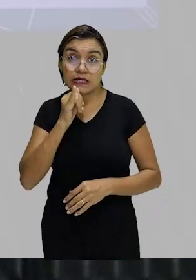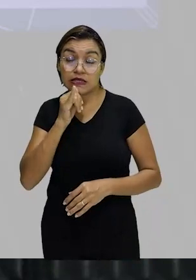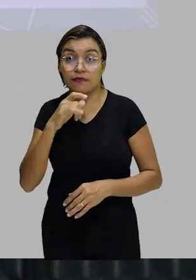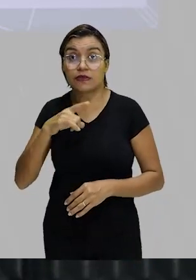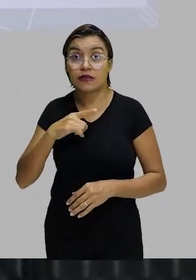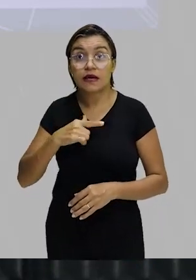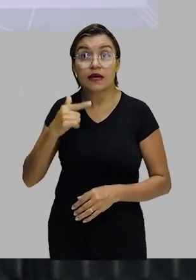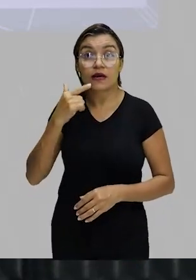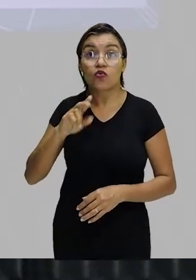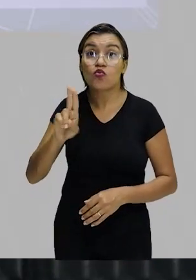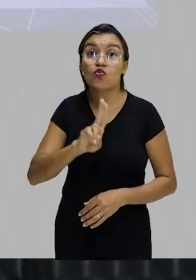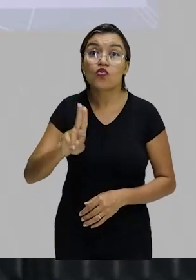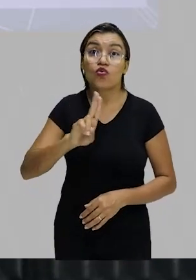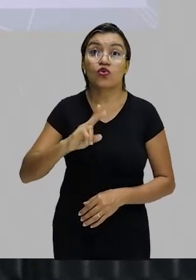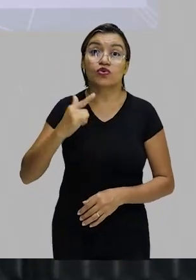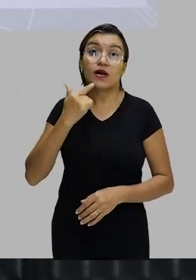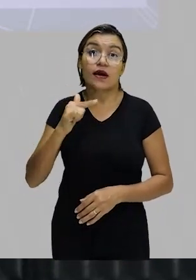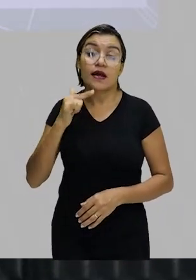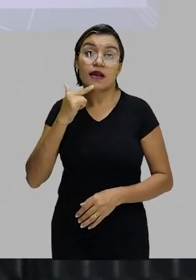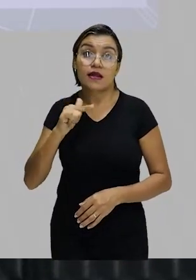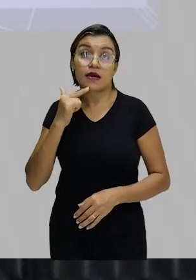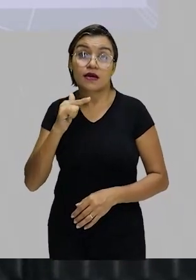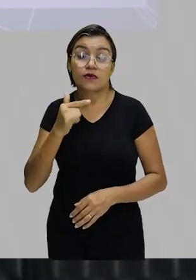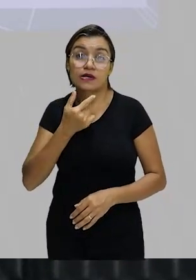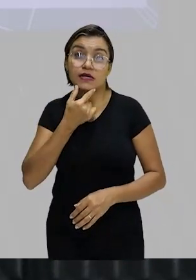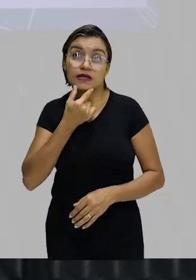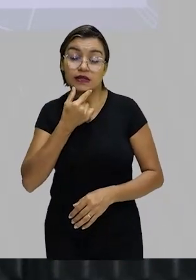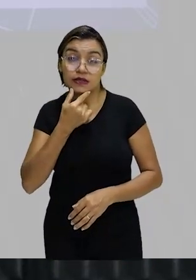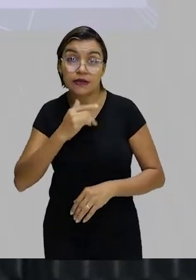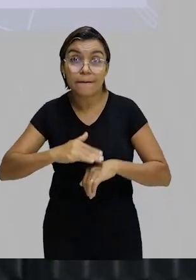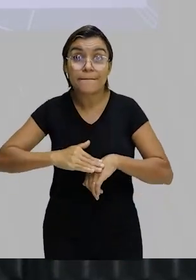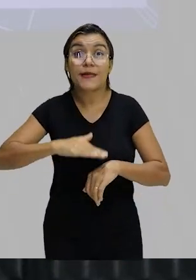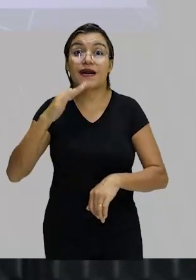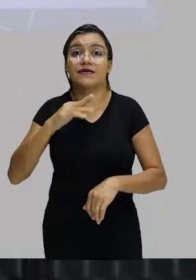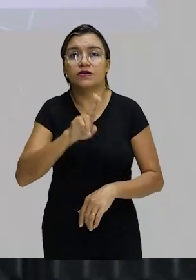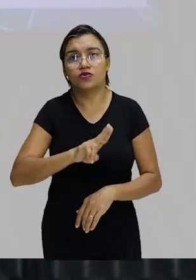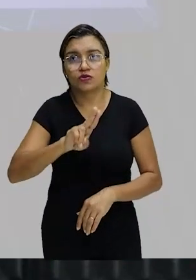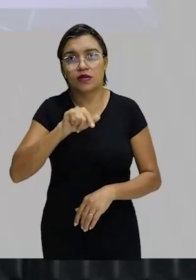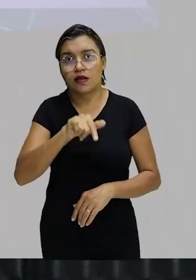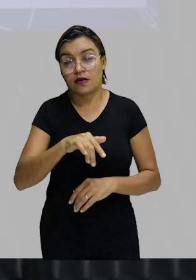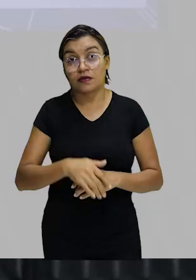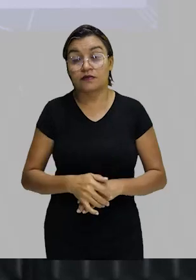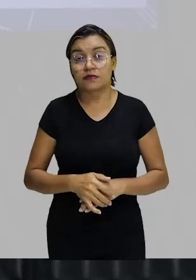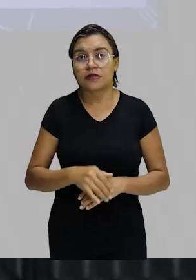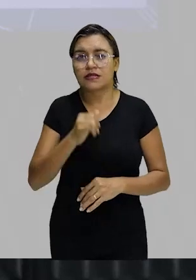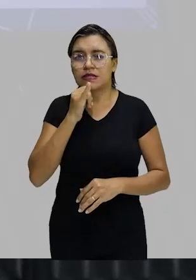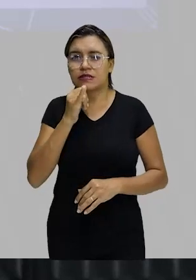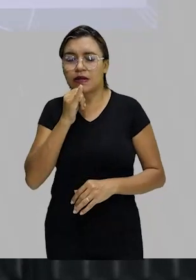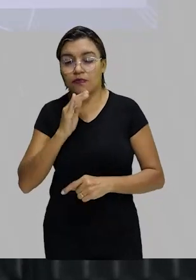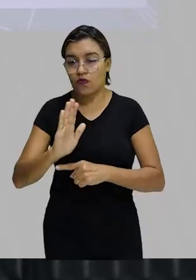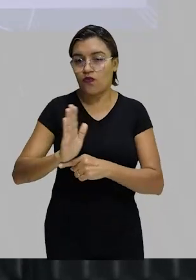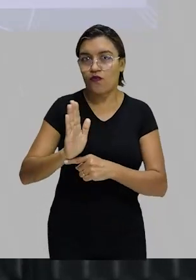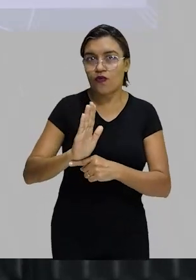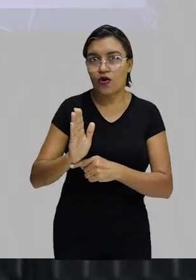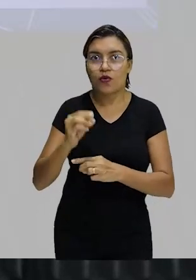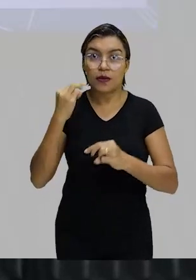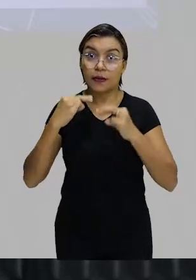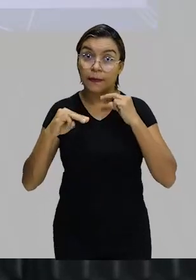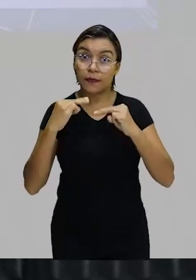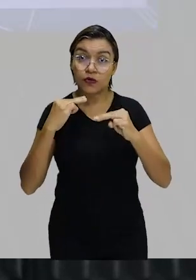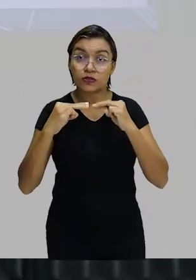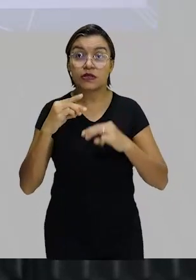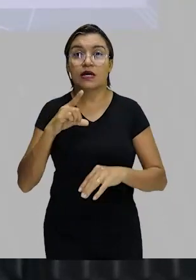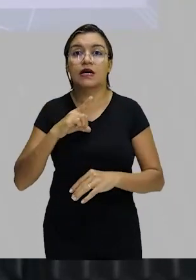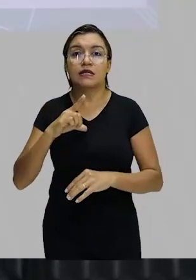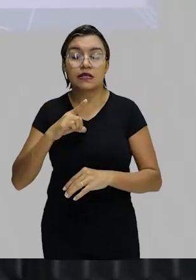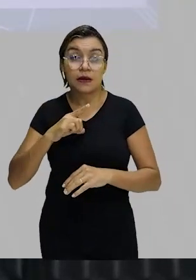língua inglesa maior, a partir, por exemplo, das questões apresentadas nos filmes, nas músicas, nós temos um